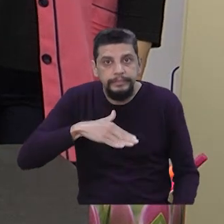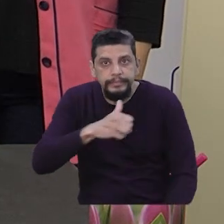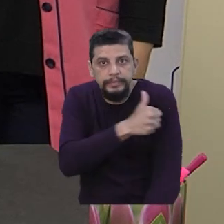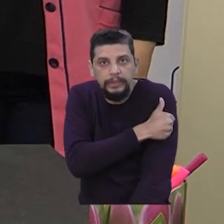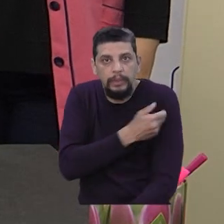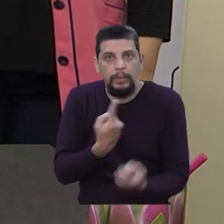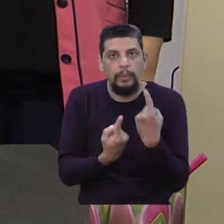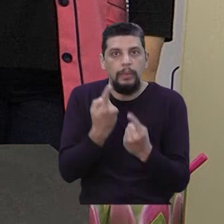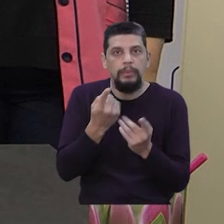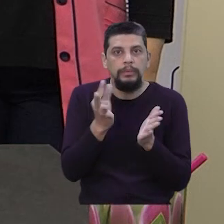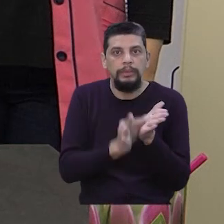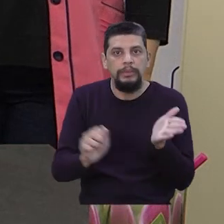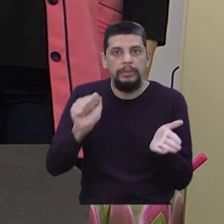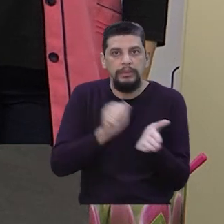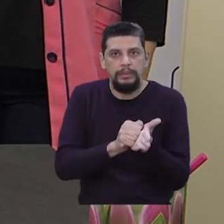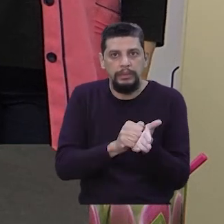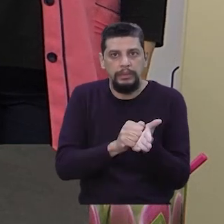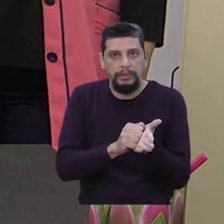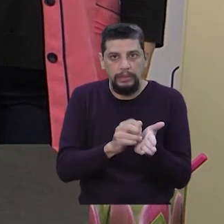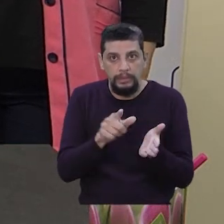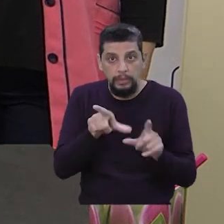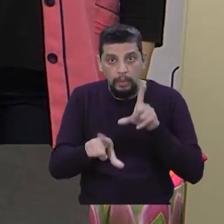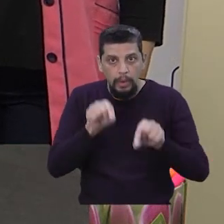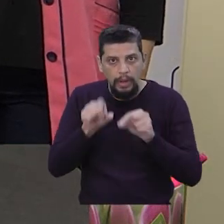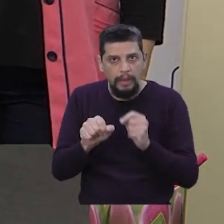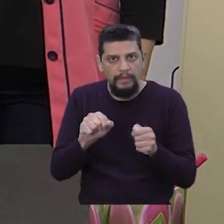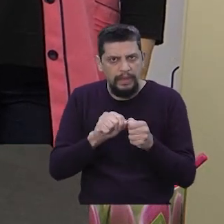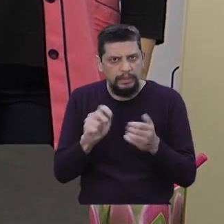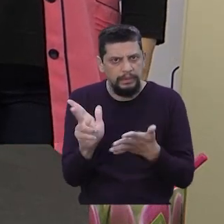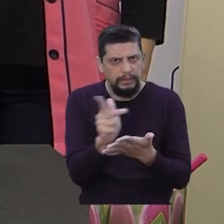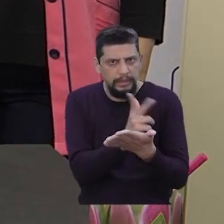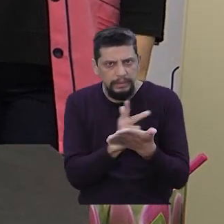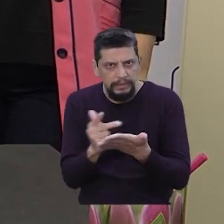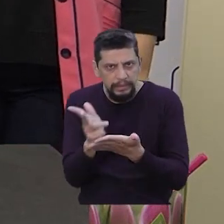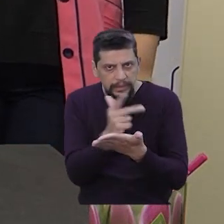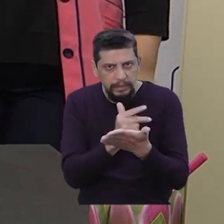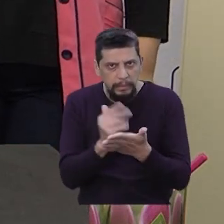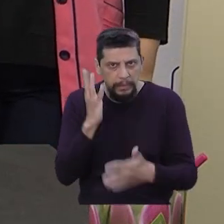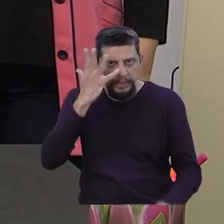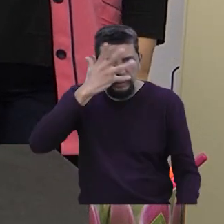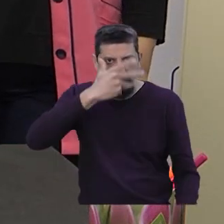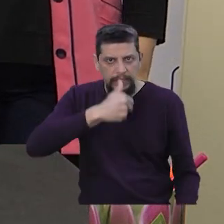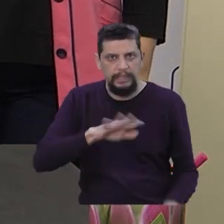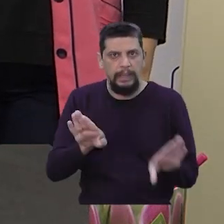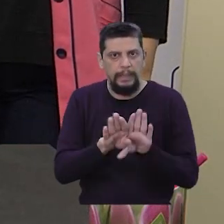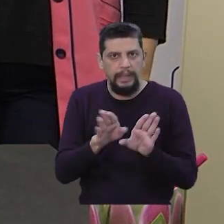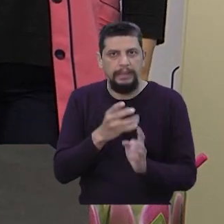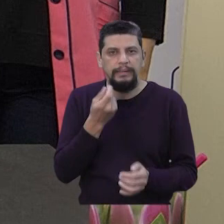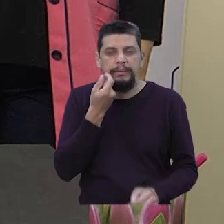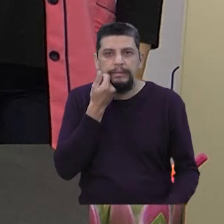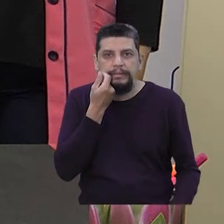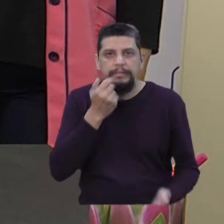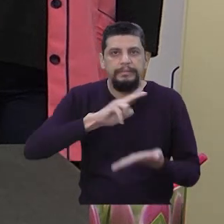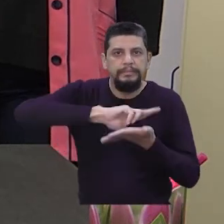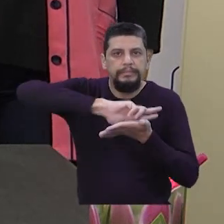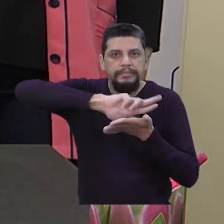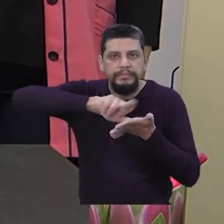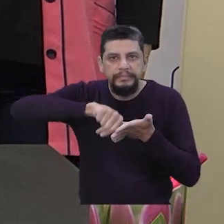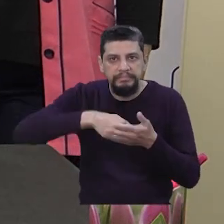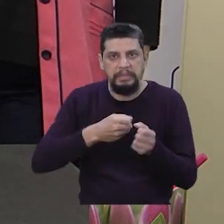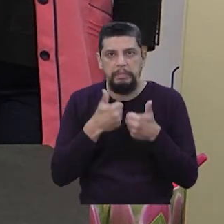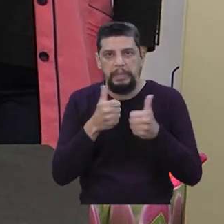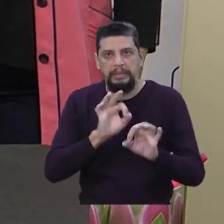Então, qual registro você escolheu? Fez um desenho bem bonito? Afinal de contas, nós combinamos que teria lá o lápis de cor na mão, não